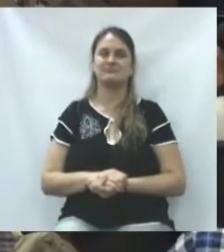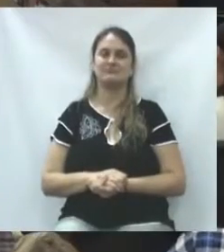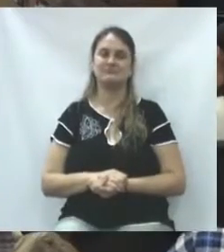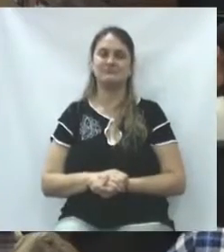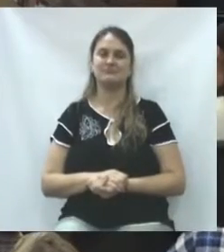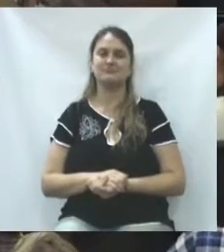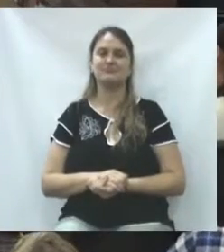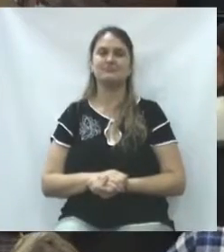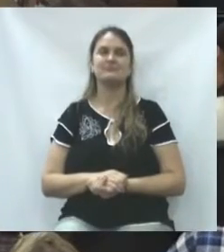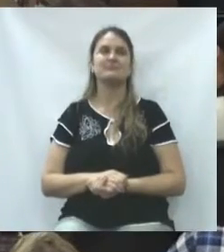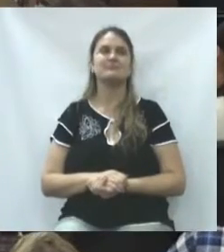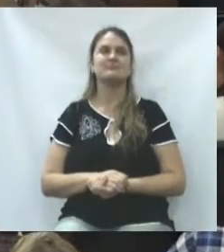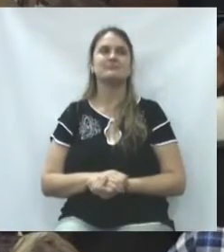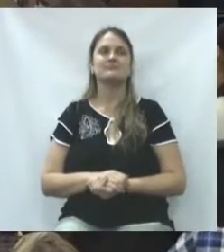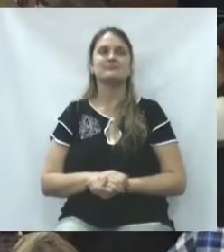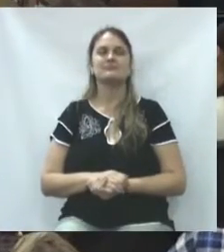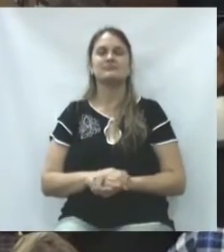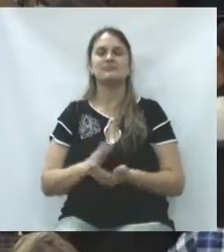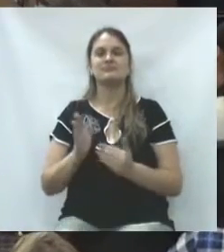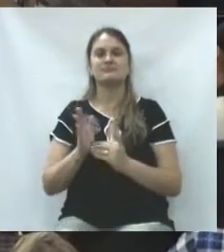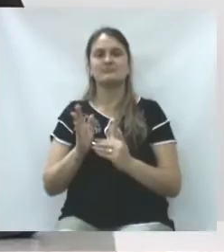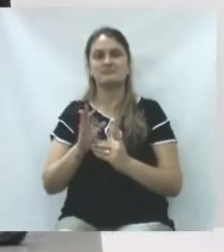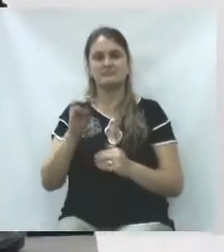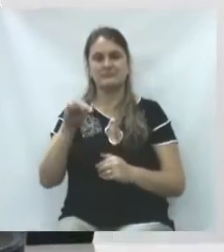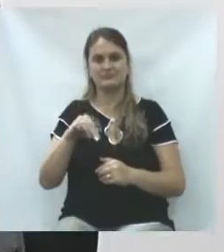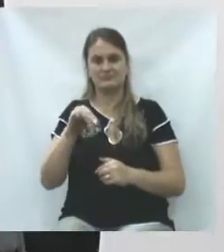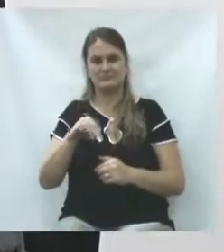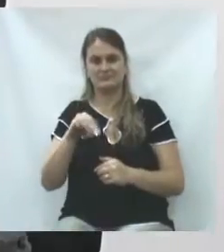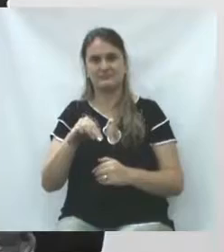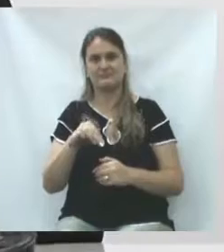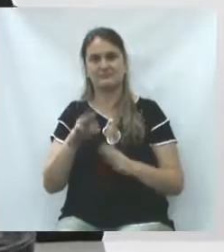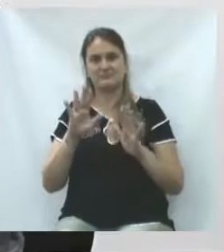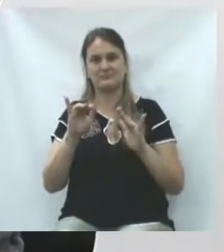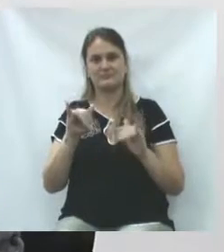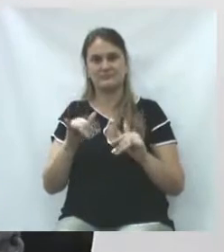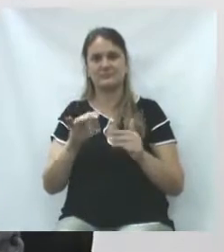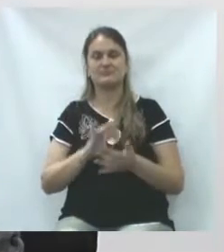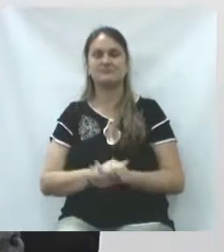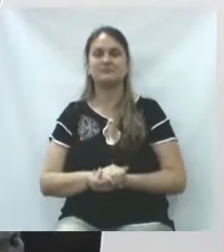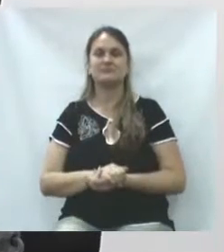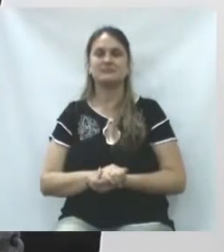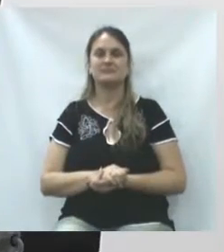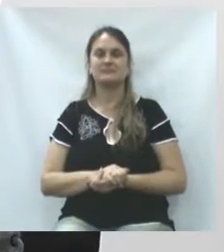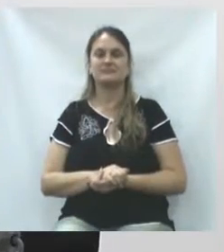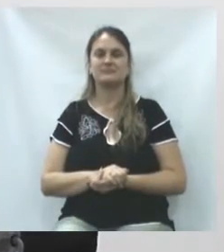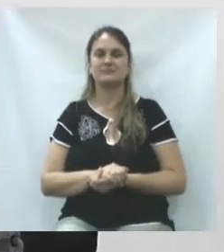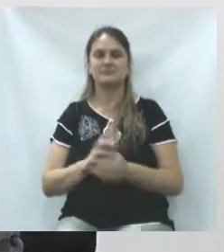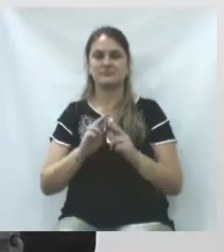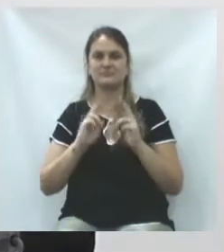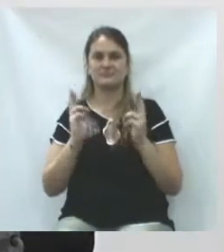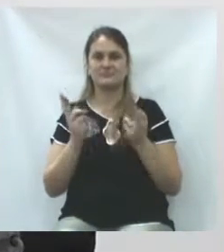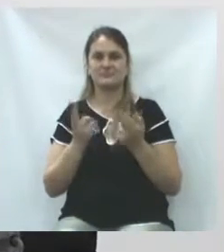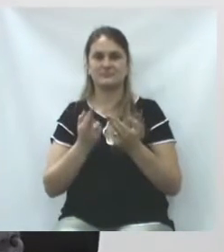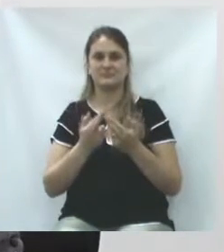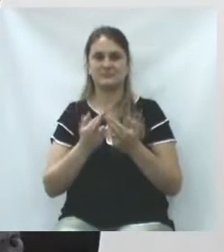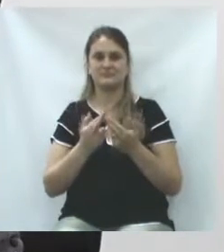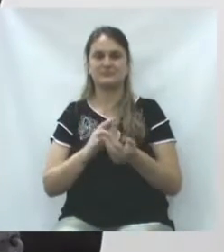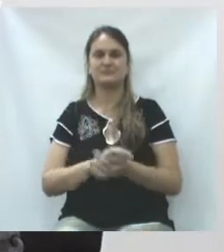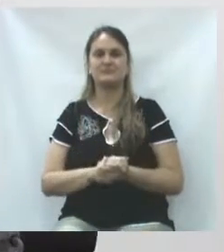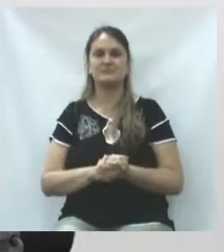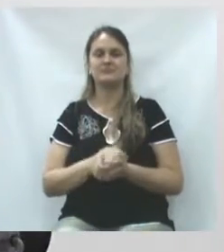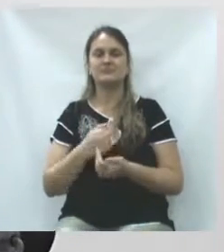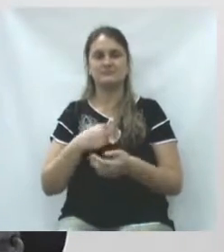Nesses últimos minutos finais desta sessão ordinária, eu também não podia